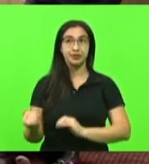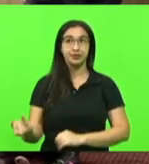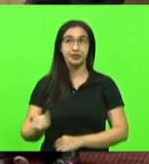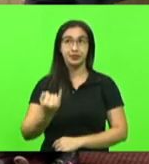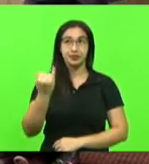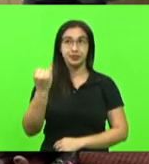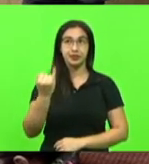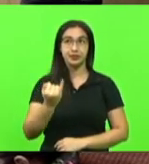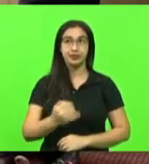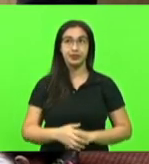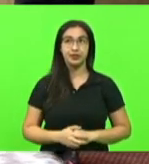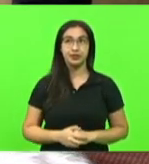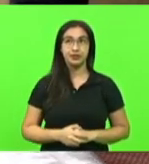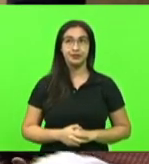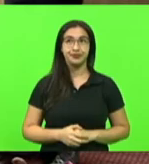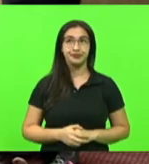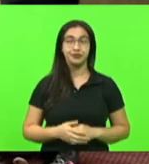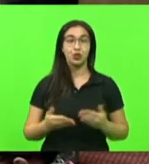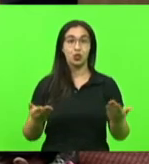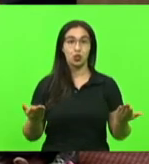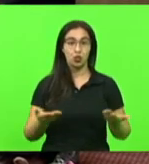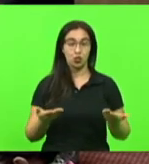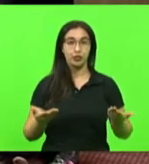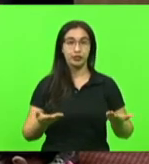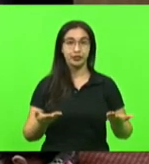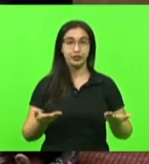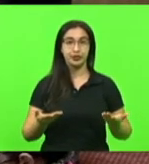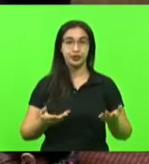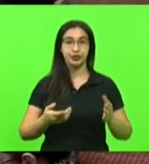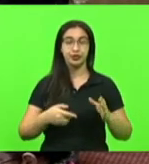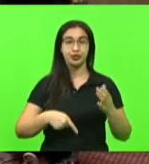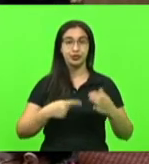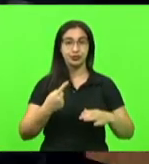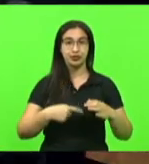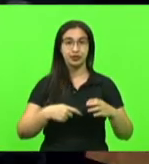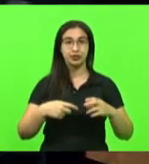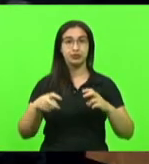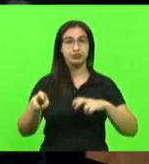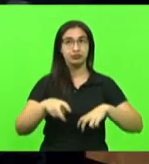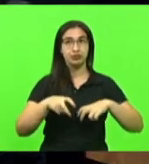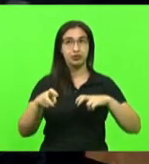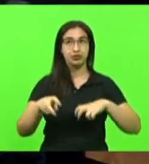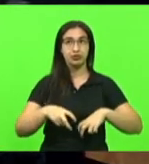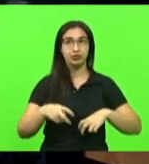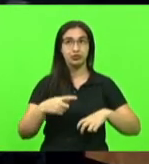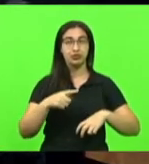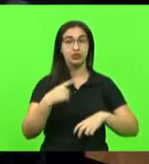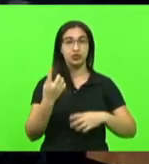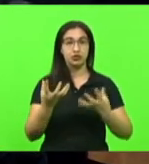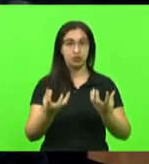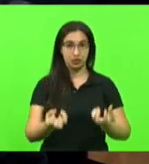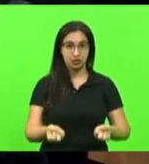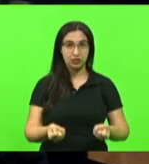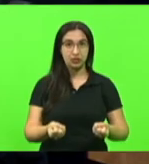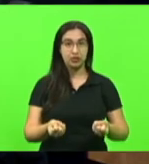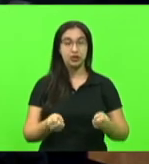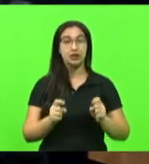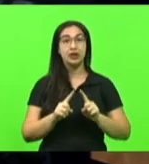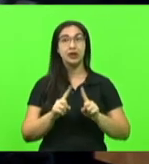e provamos hoje na Comissão de Agricultura, somos favoráveis, mas eu gostaria de aproveitar aqui para